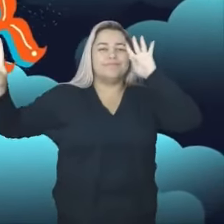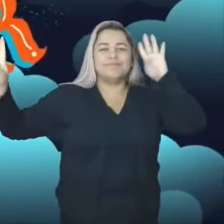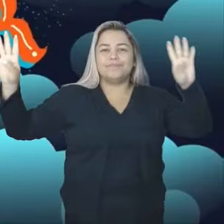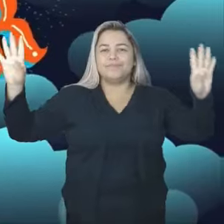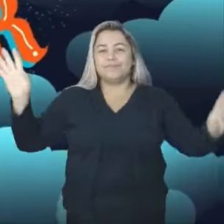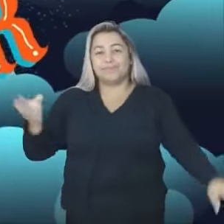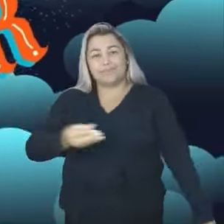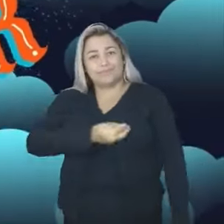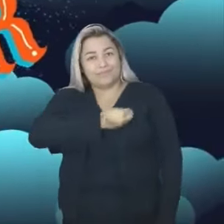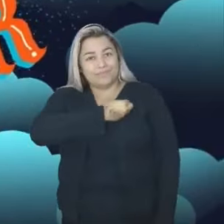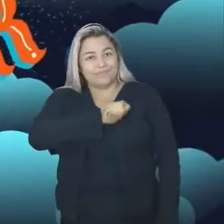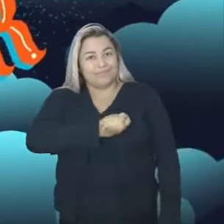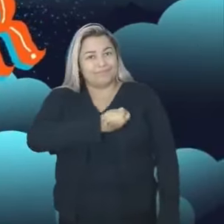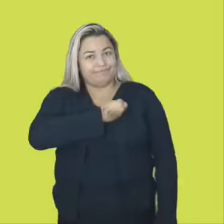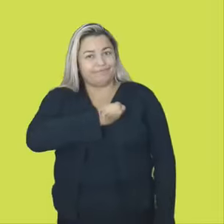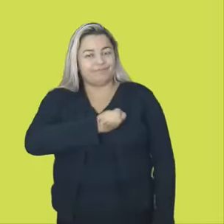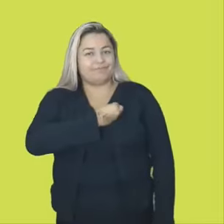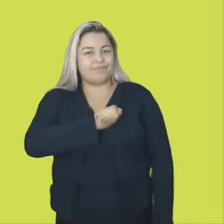viver.